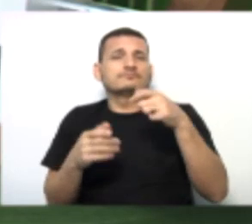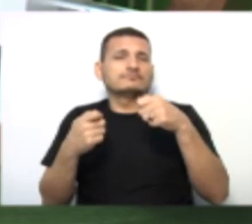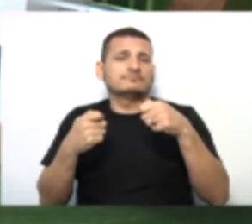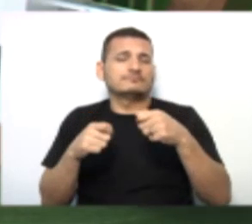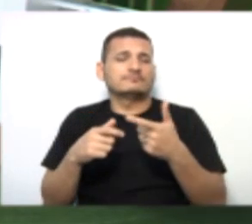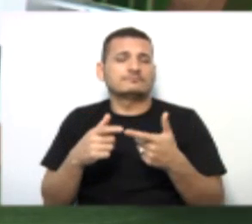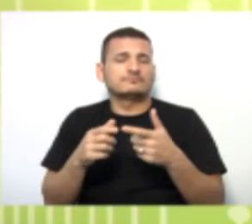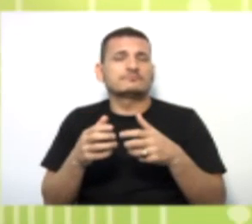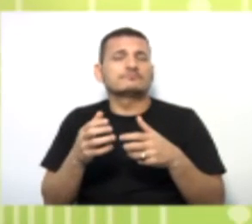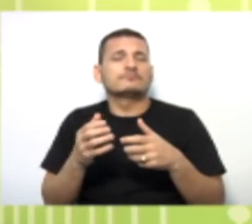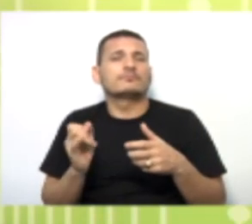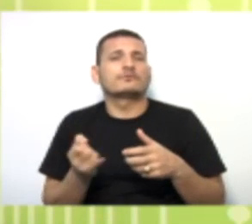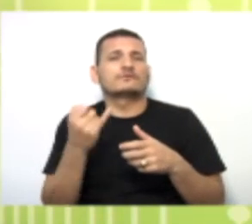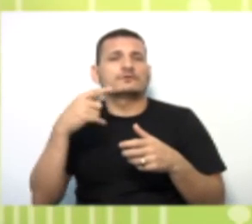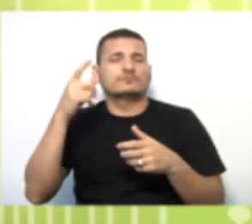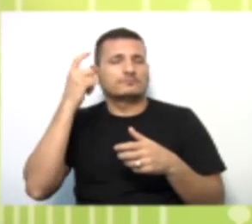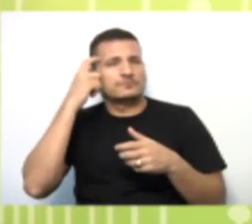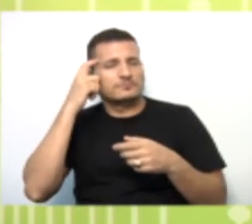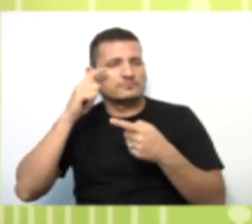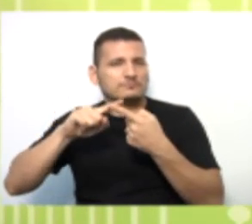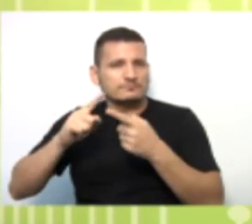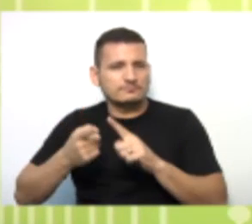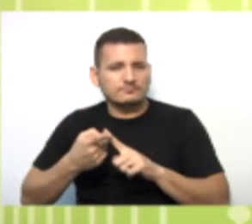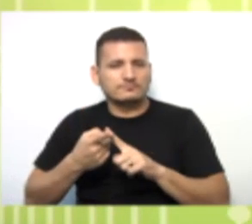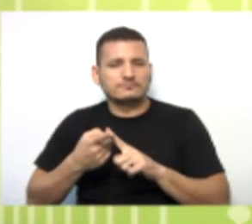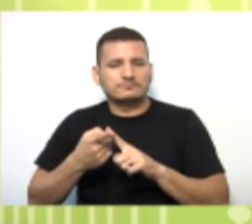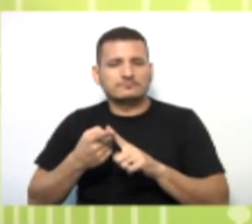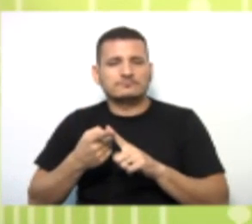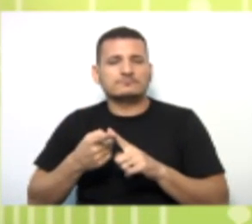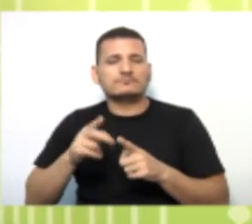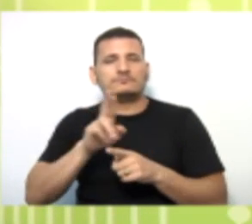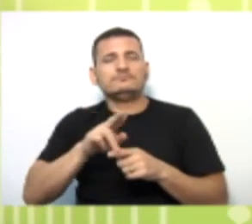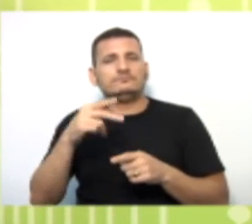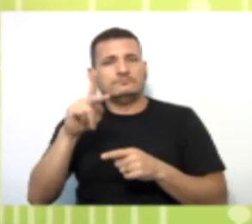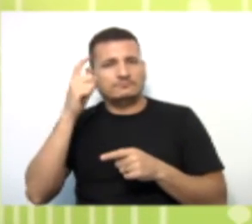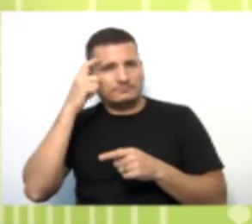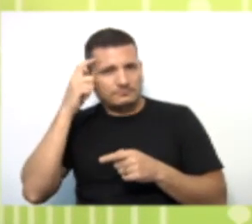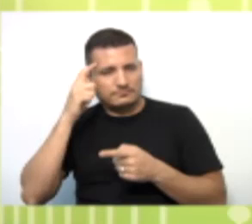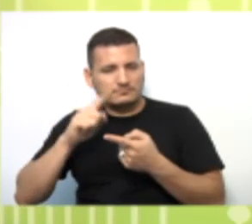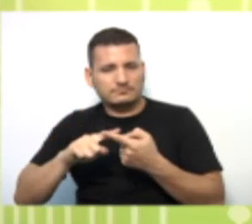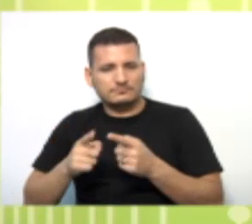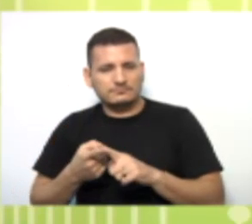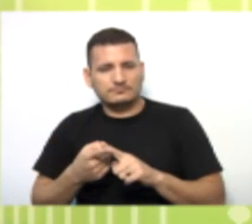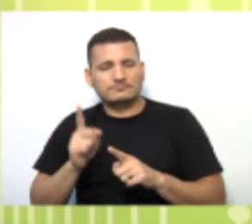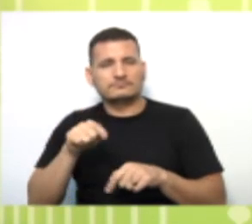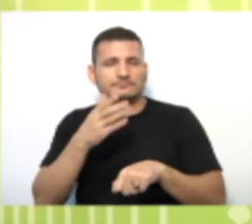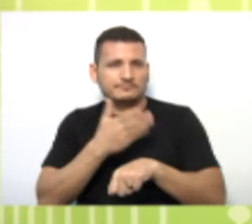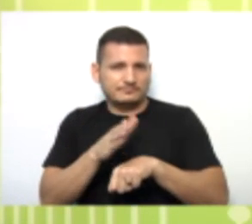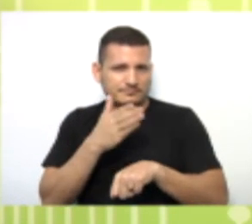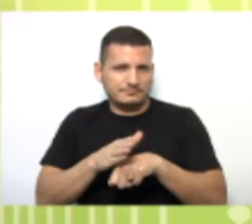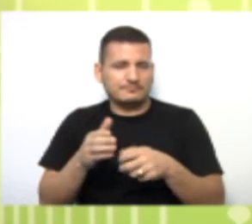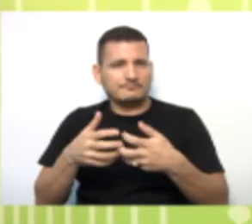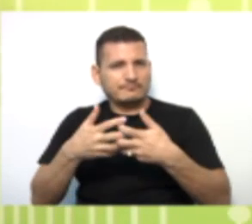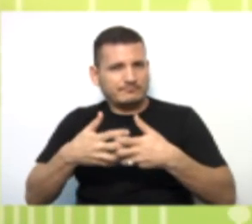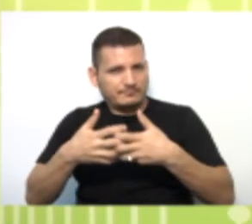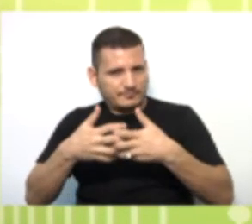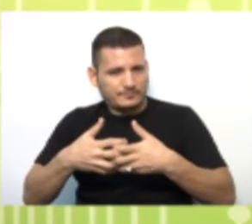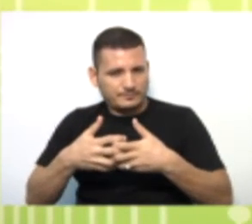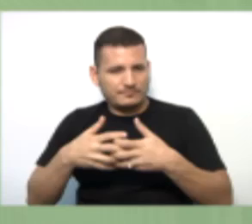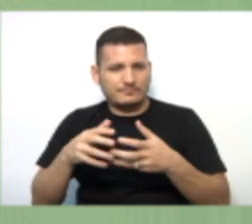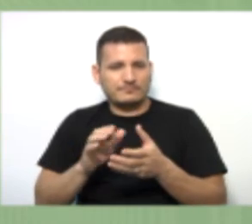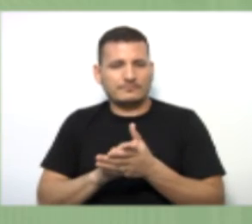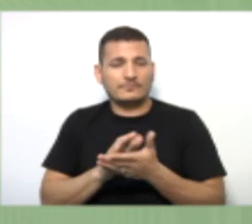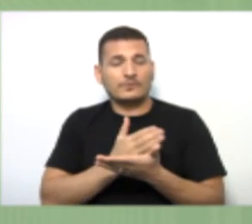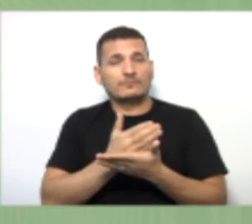para poder aproveitar do seu pensamento lógico, para poder usar do seu pensamento lógico, é treinar o cérebro. E a gente vai começar com o